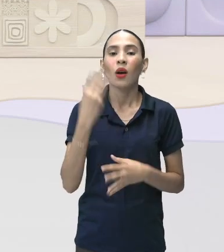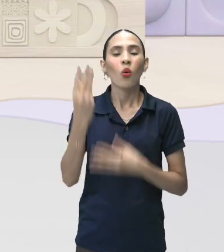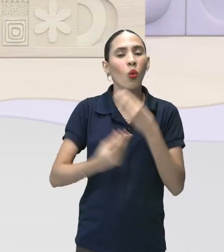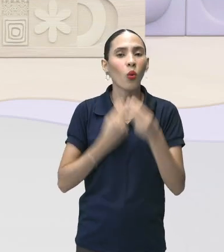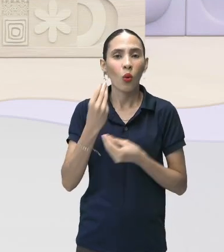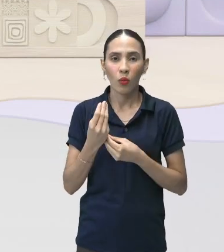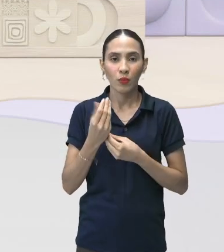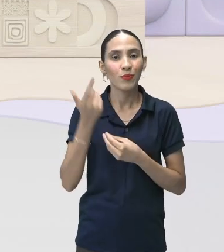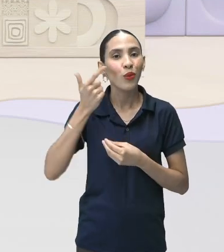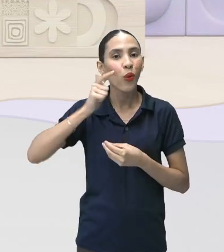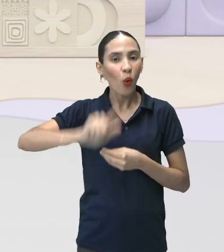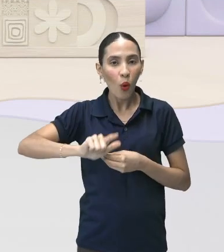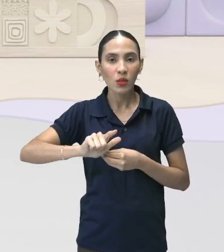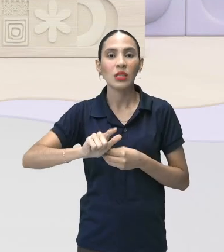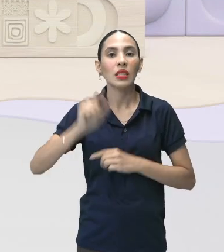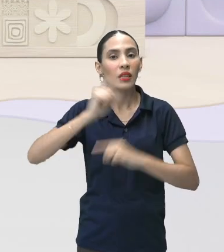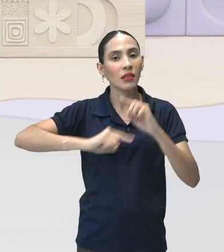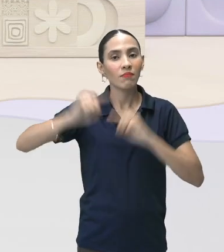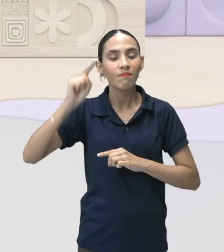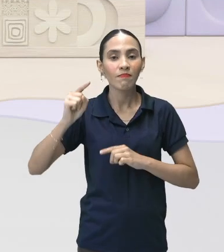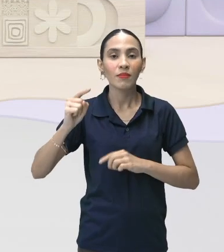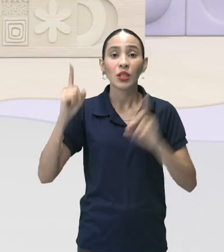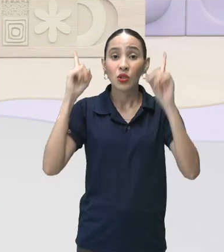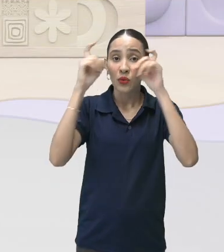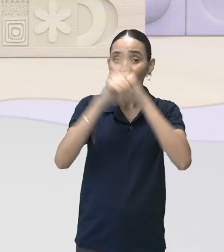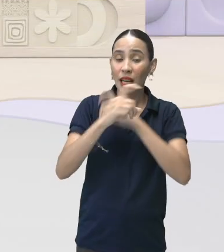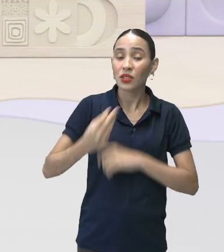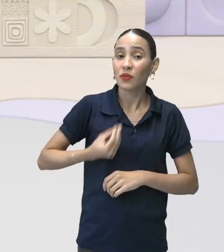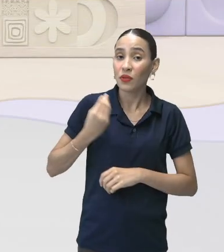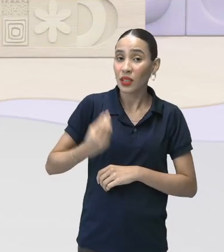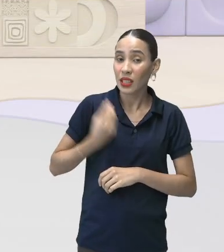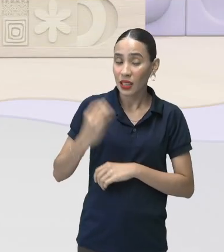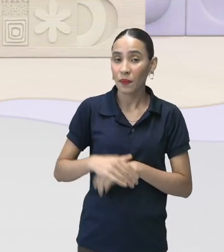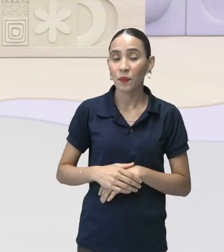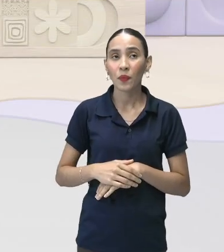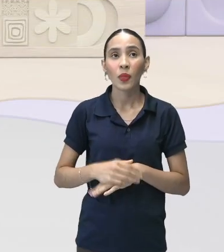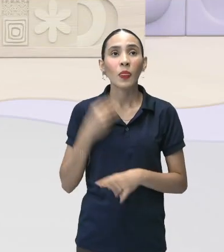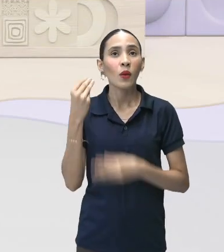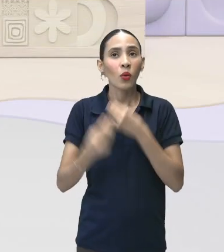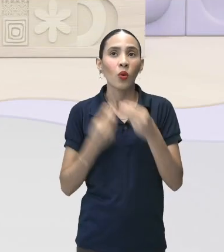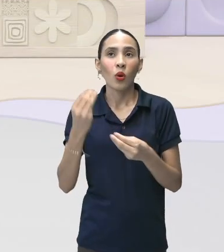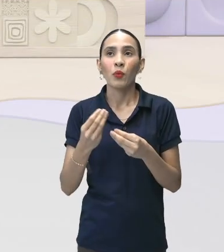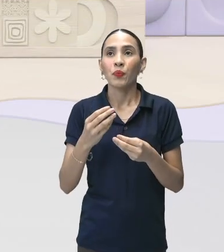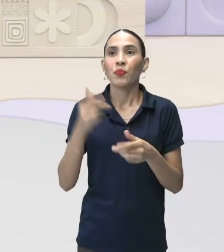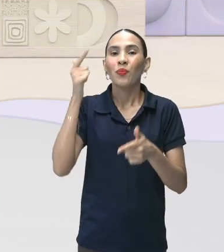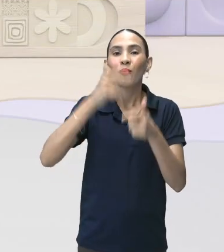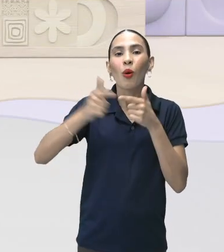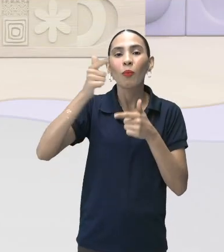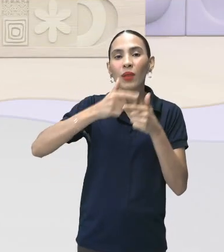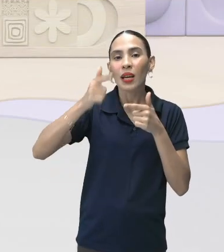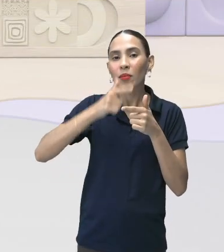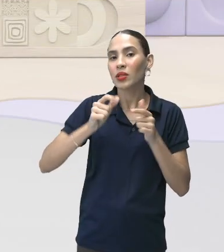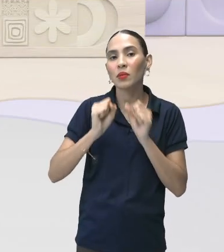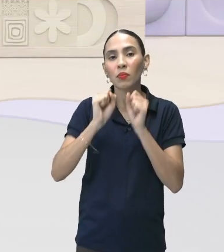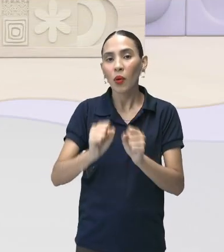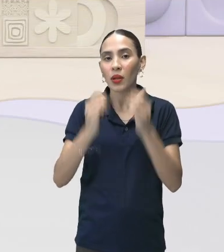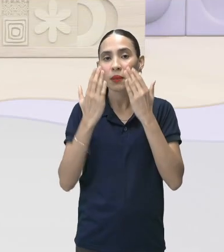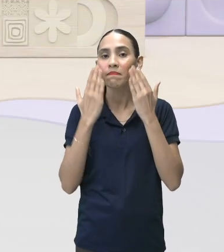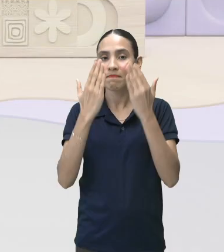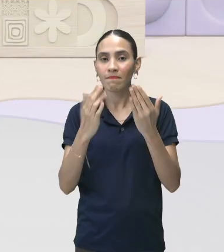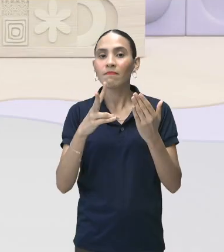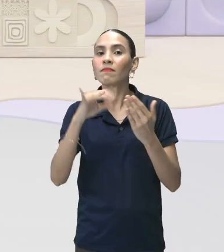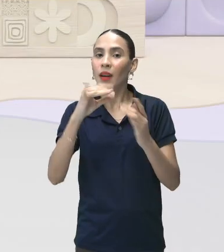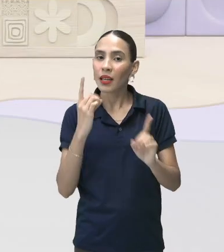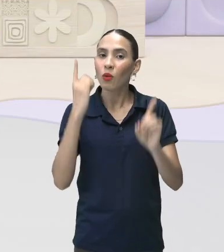Como superar as adversidades da vida? Como superar os eventuais obstáculos que você vai